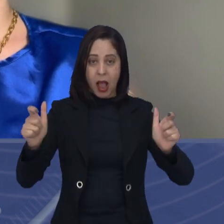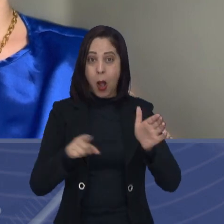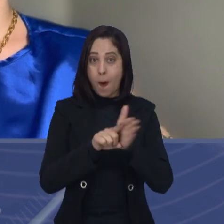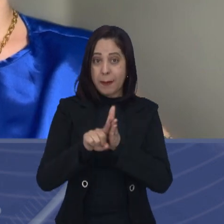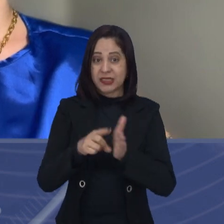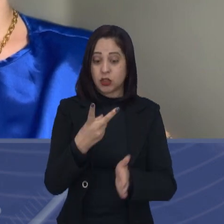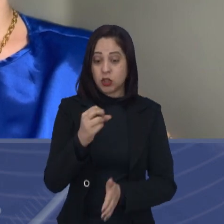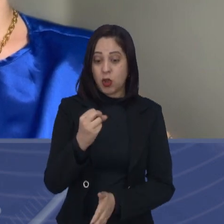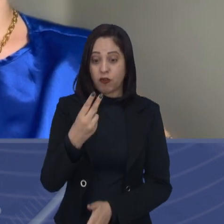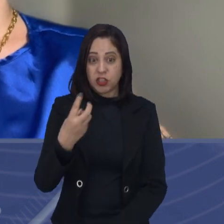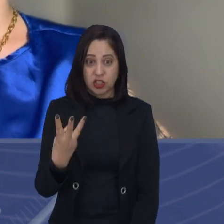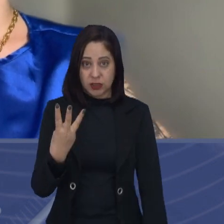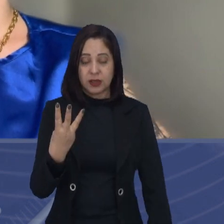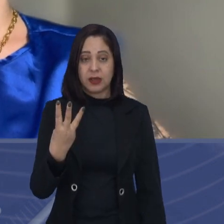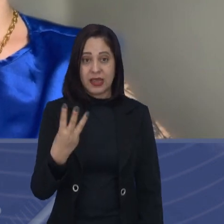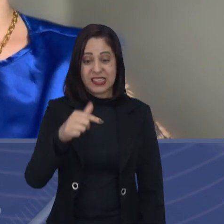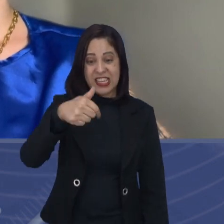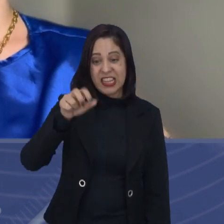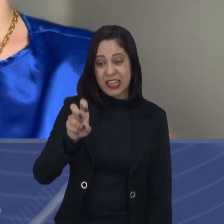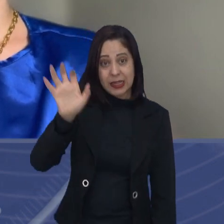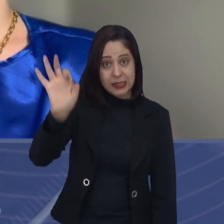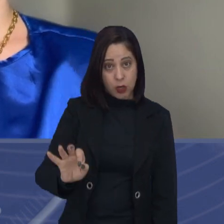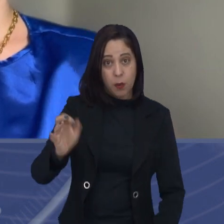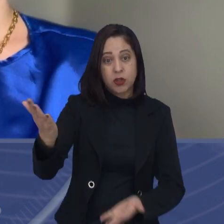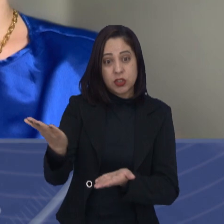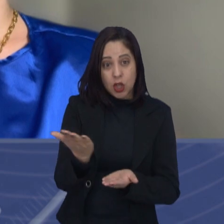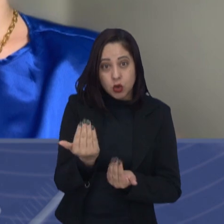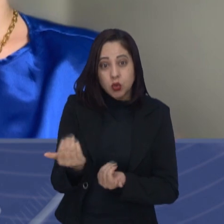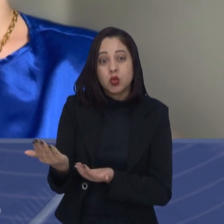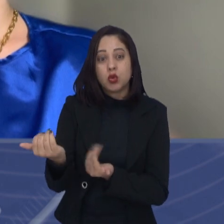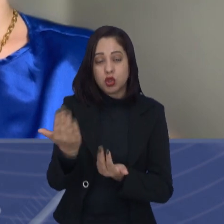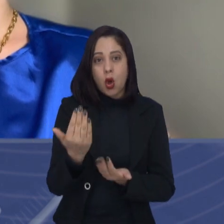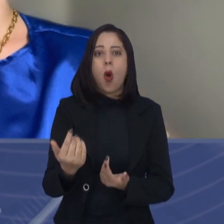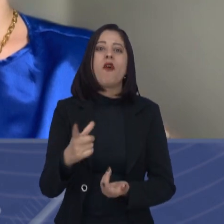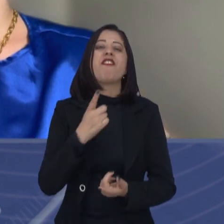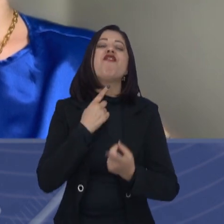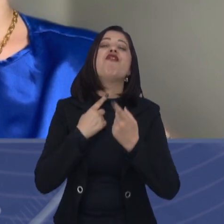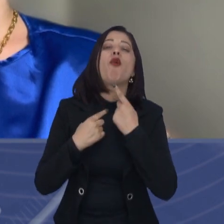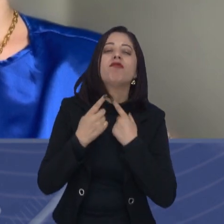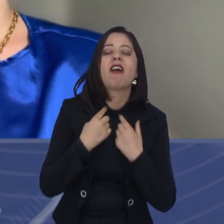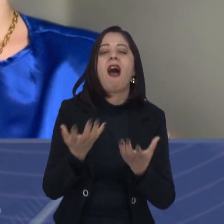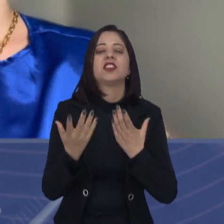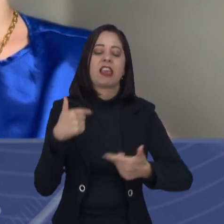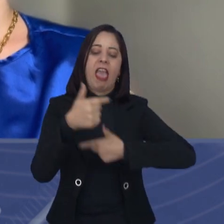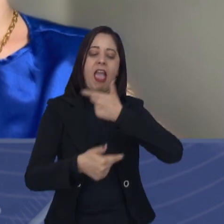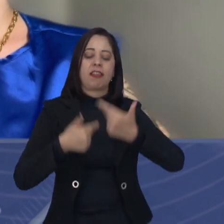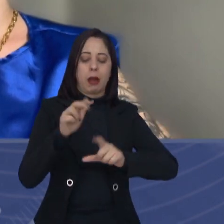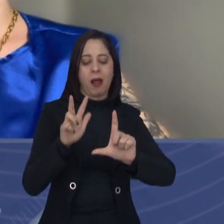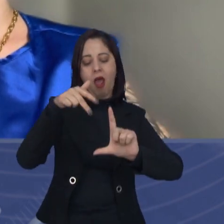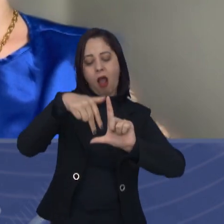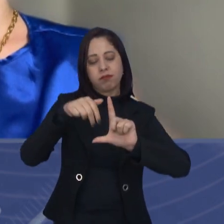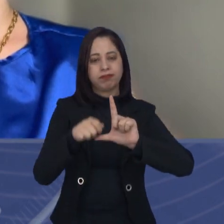aponta que mais de 75% dos jovens, eles têm essa vontade de ser influenciadores e a